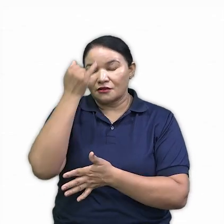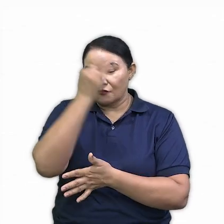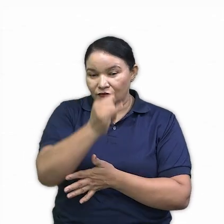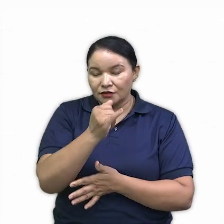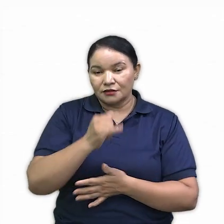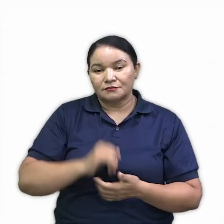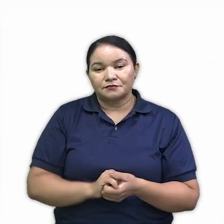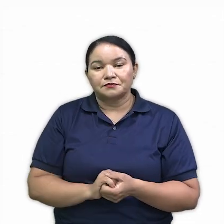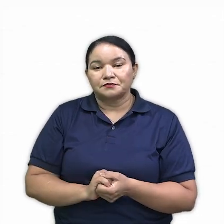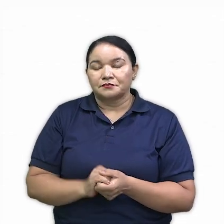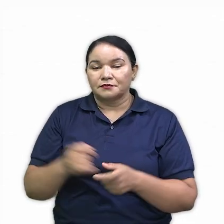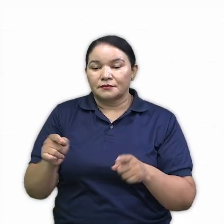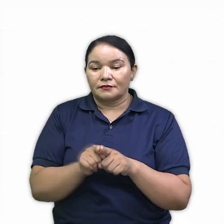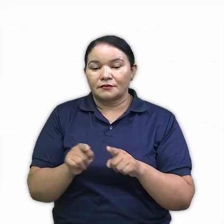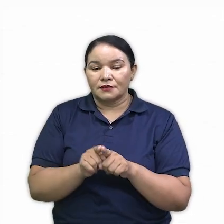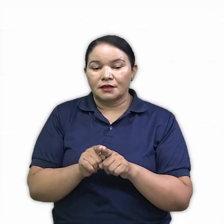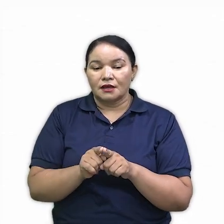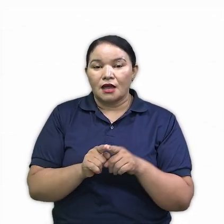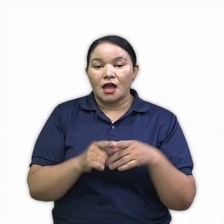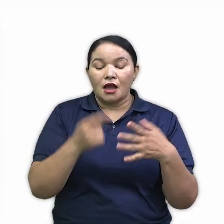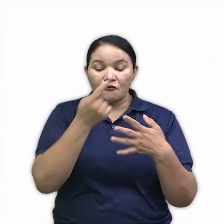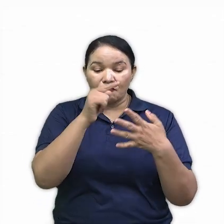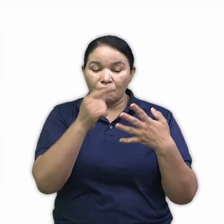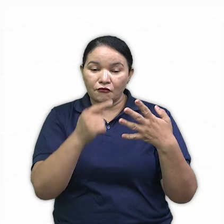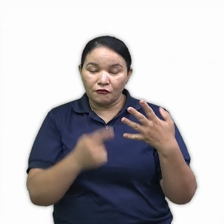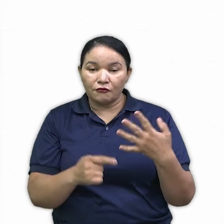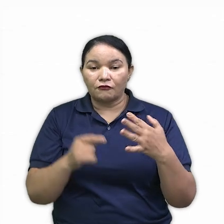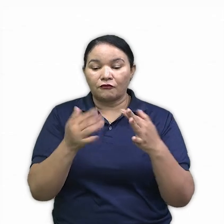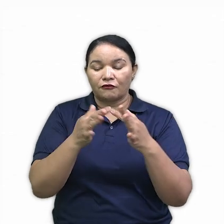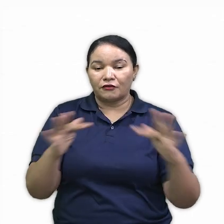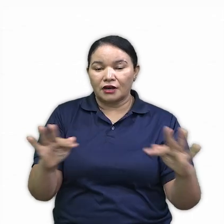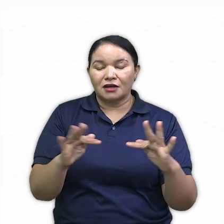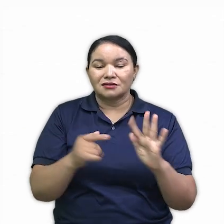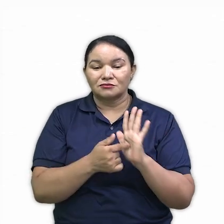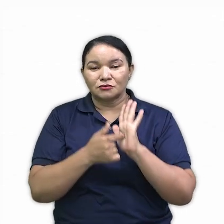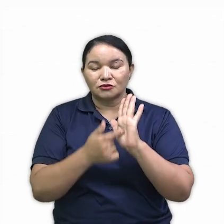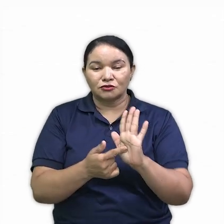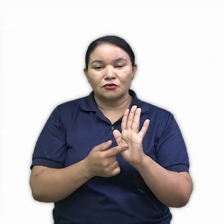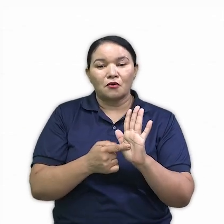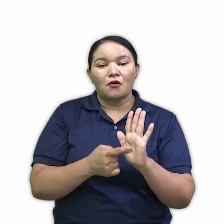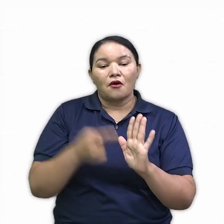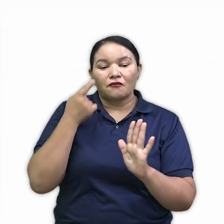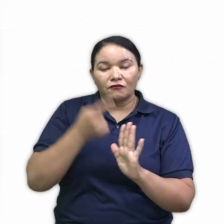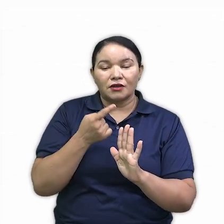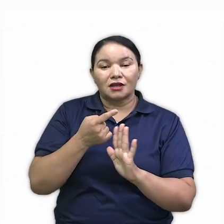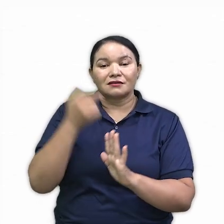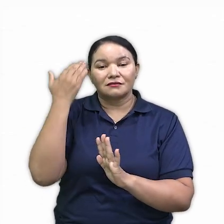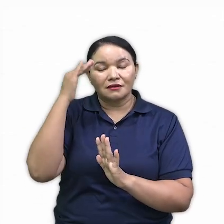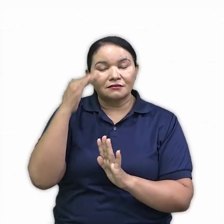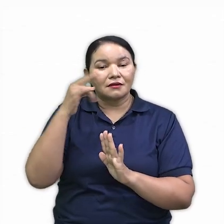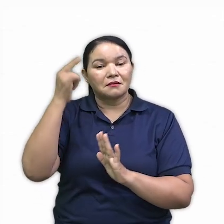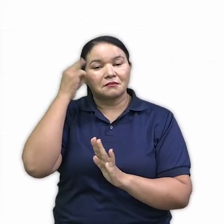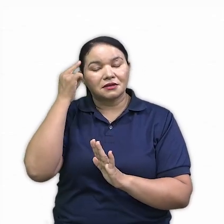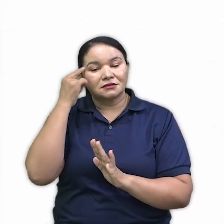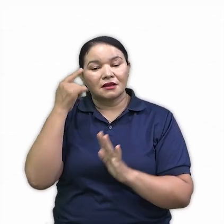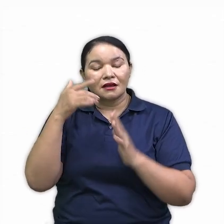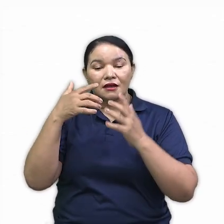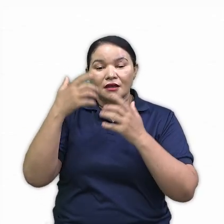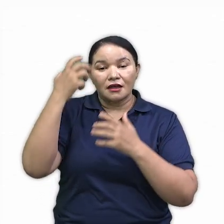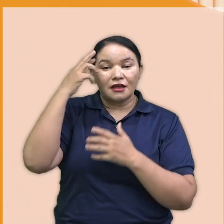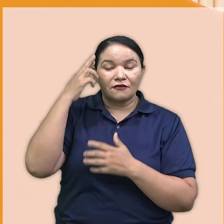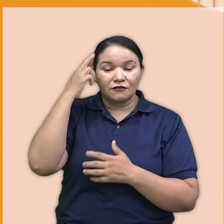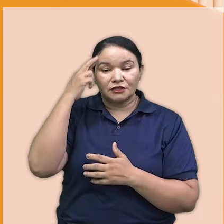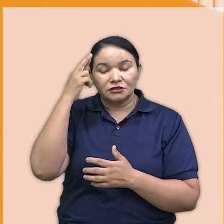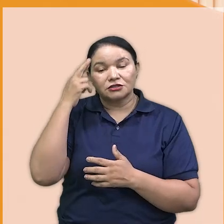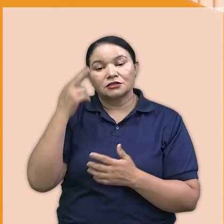pensar. Isso aqui foi algumas que eu trouxe aqui para a gente olhar junto, pensar junto, refletir junto, entender juntos. Mas